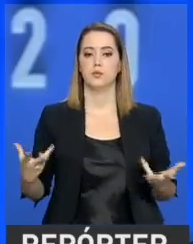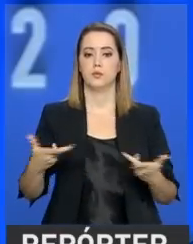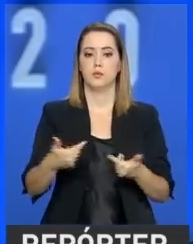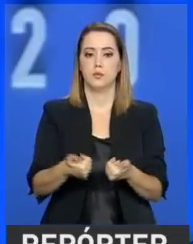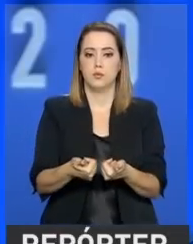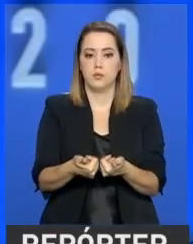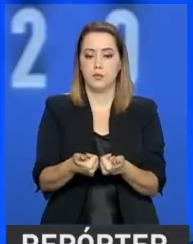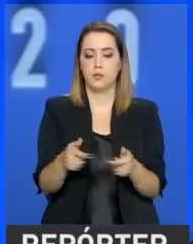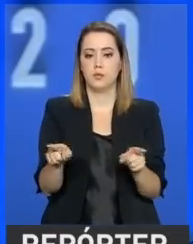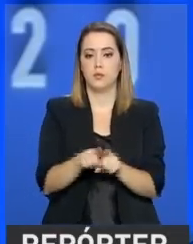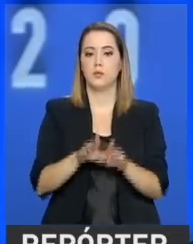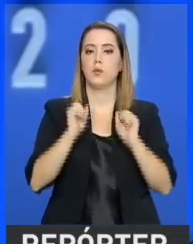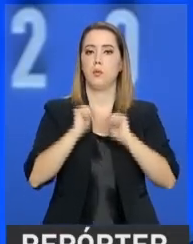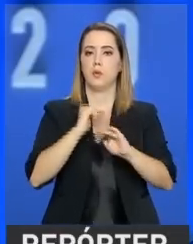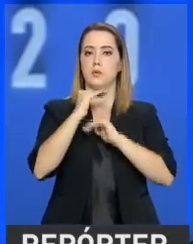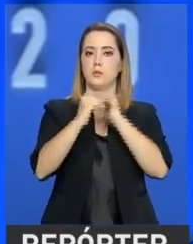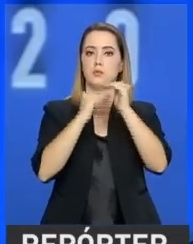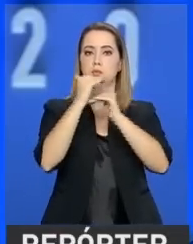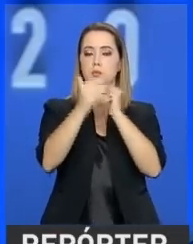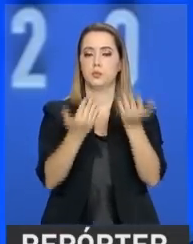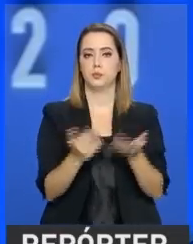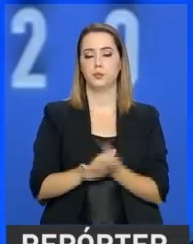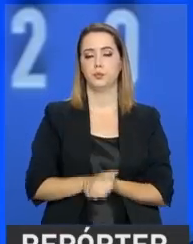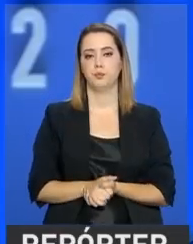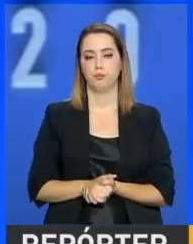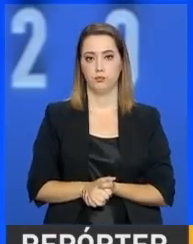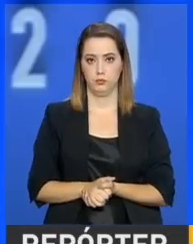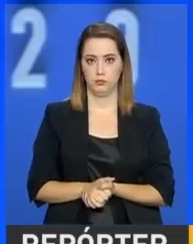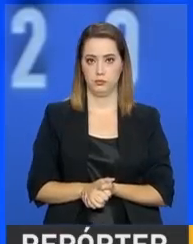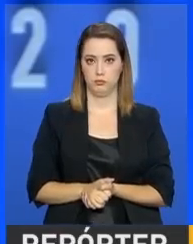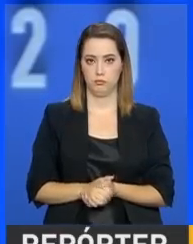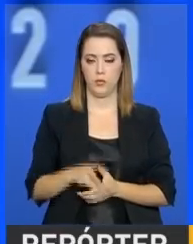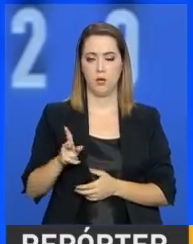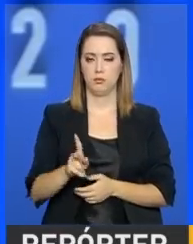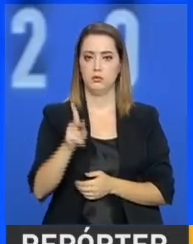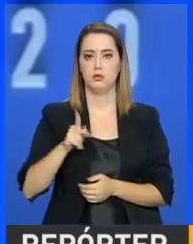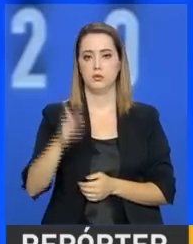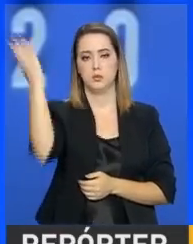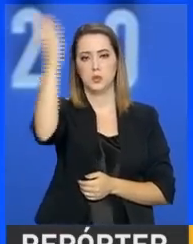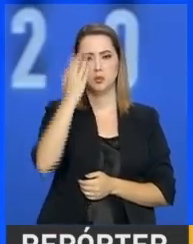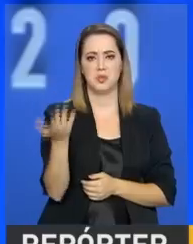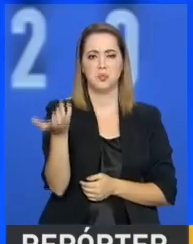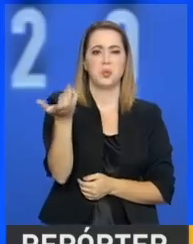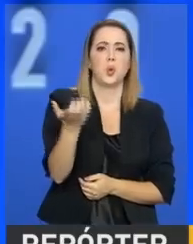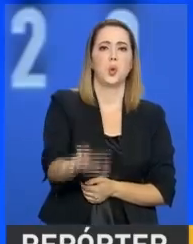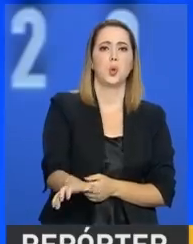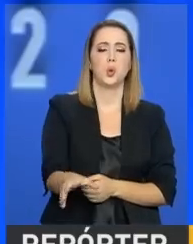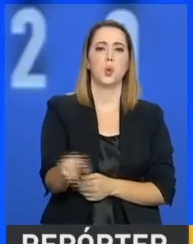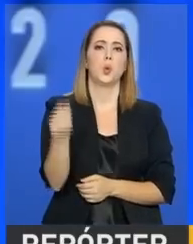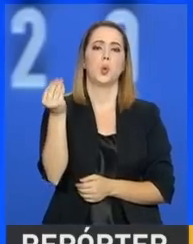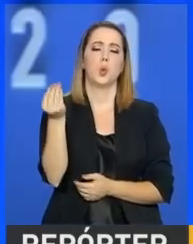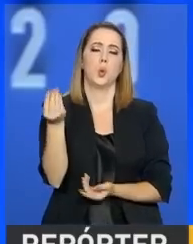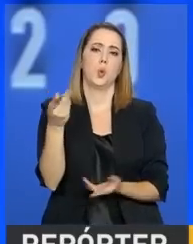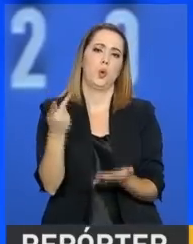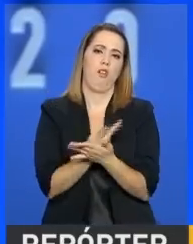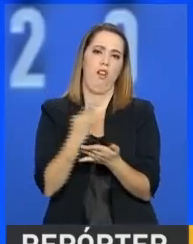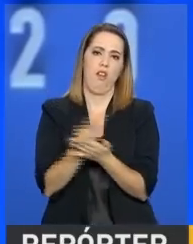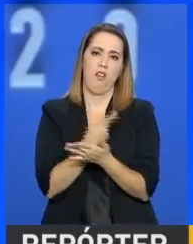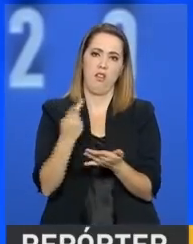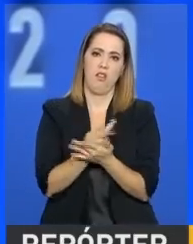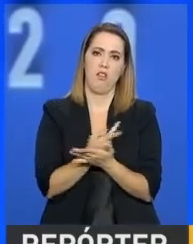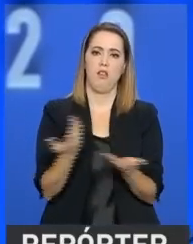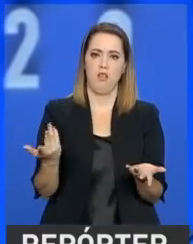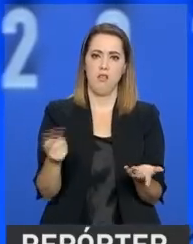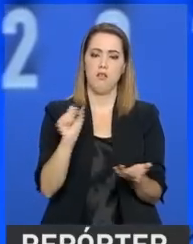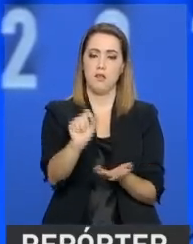ofereça condições de crescimento. Cada vez mais o Brasil rejeita o fracasso e, como tal, demanda